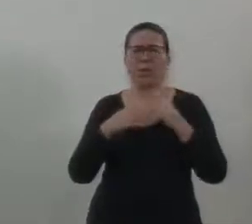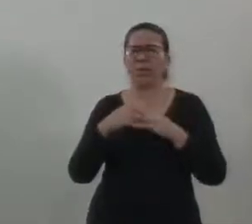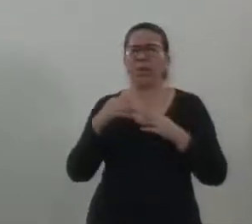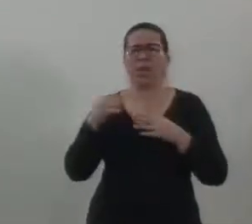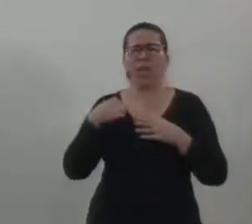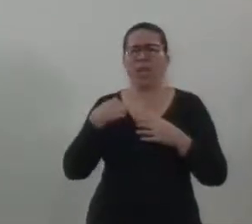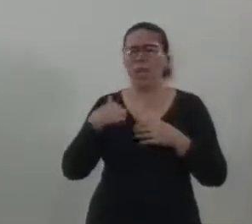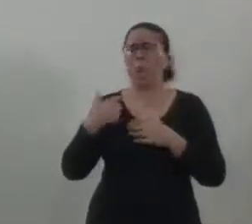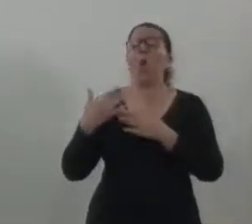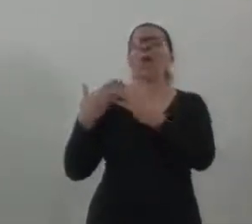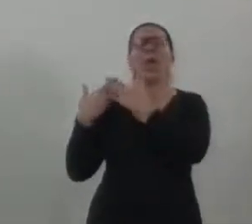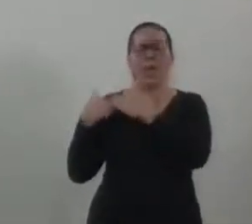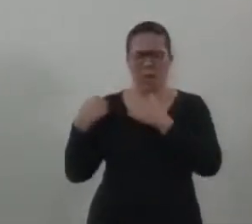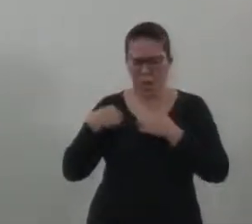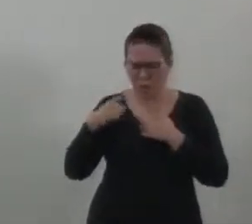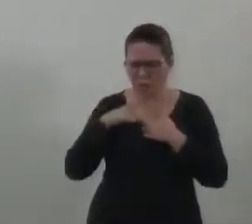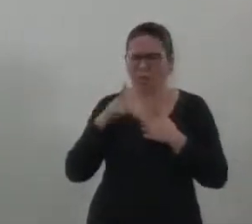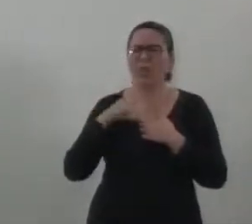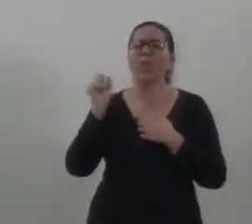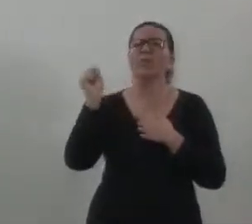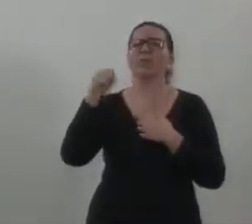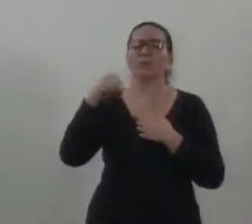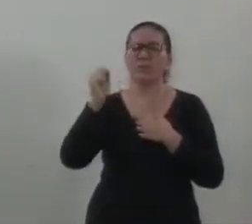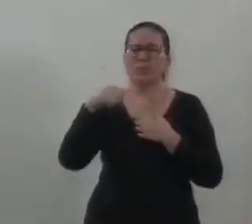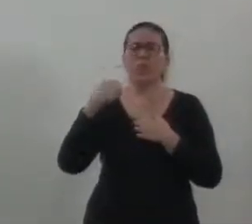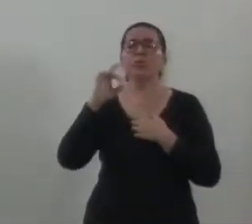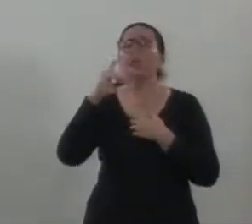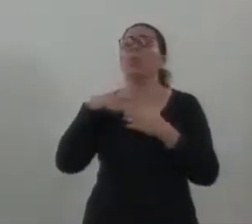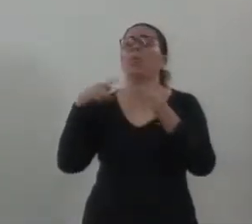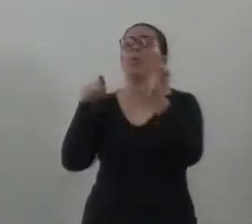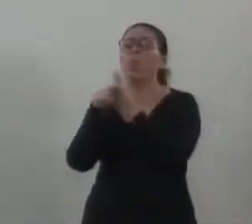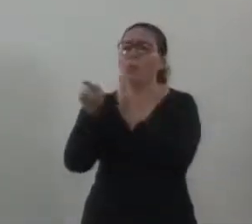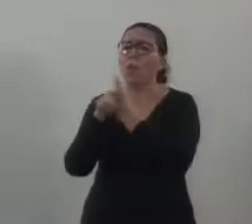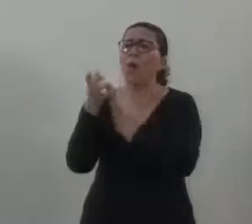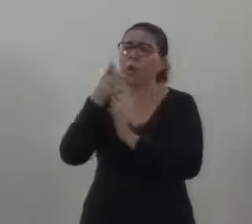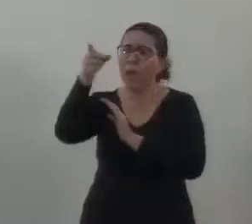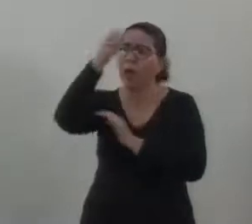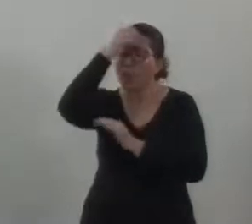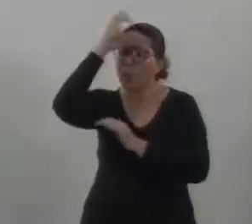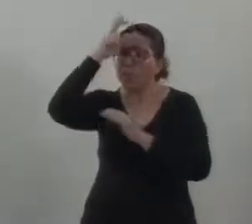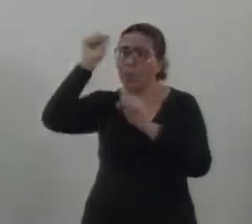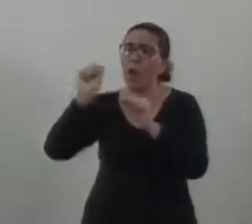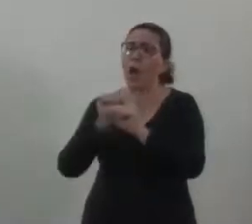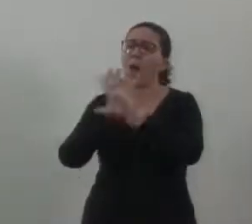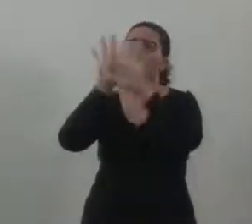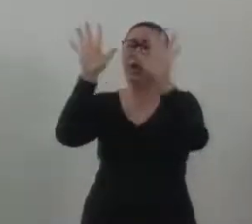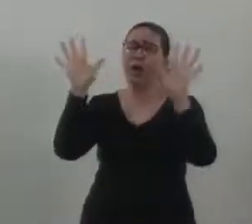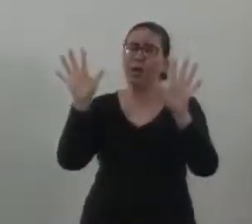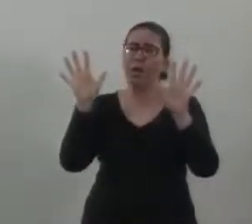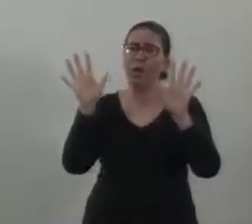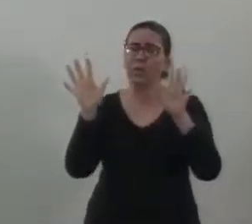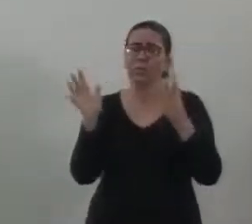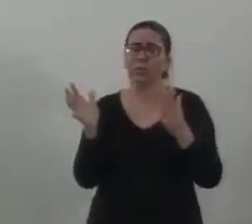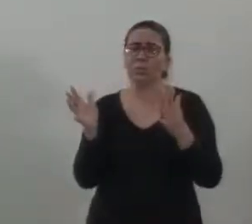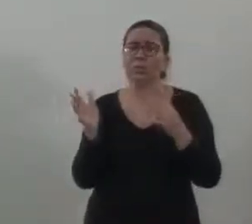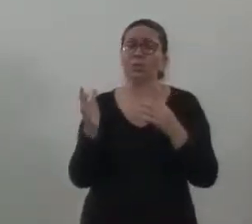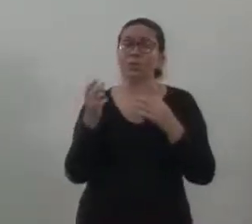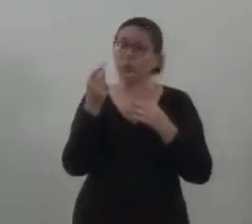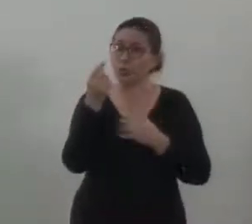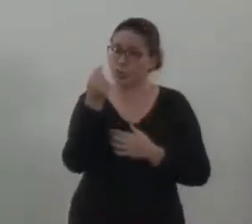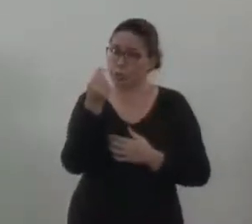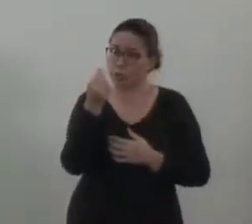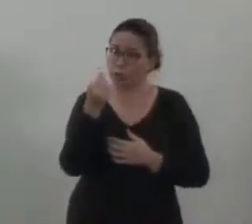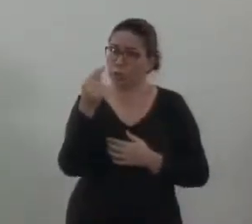de ser irresponsável o que a gente fez buscando o esclarecimento, né? A gente precisa de informação. O dinheiro público precisa